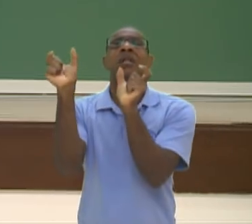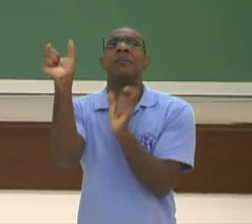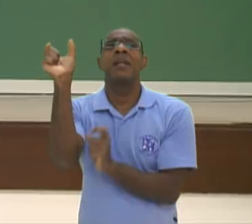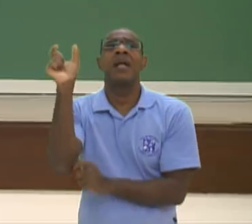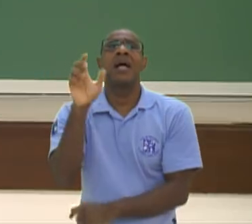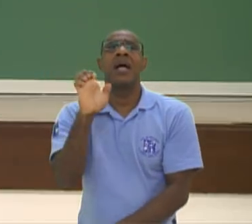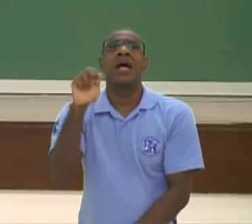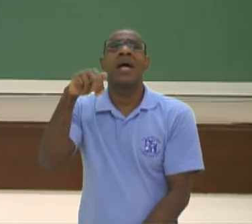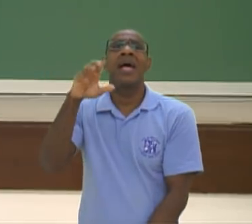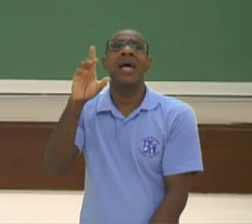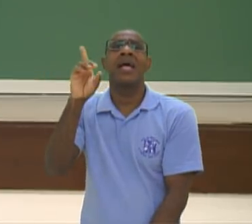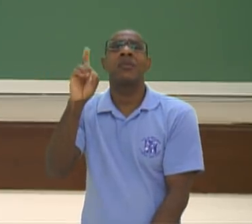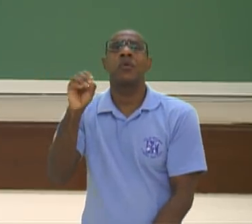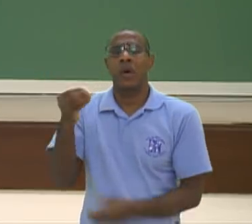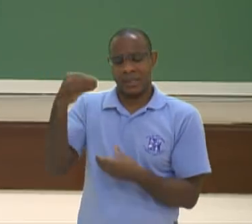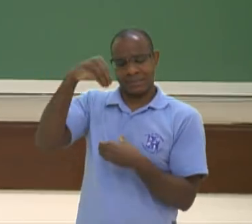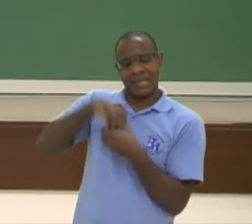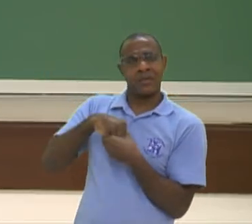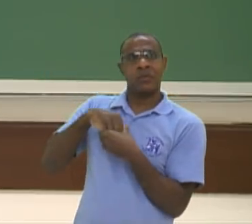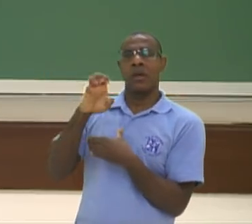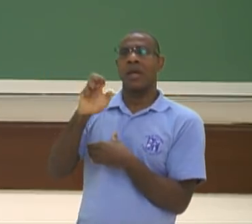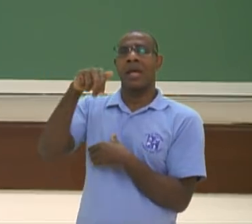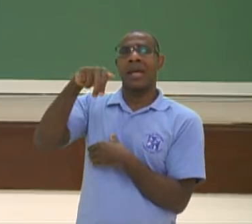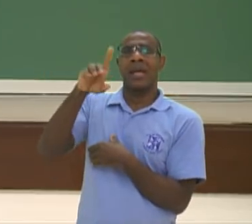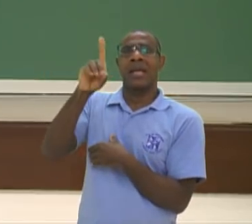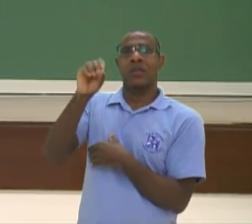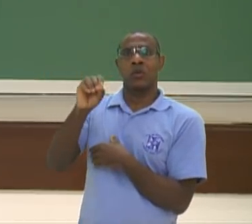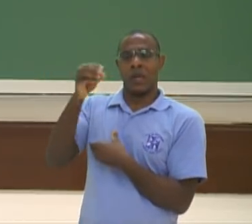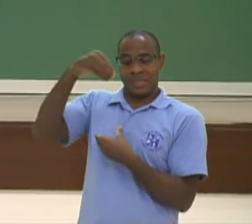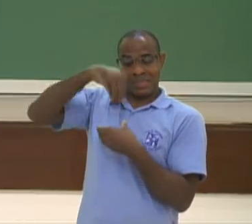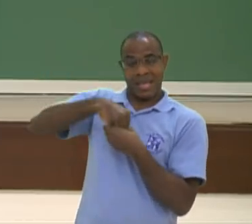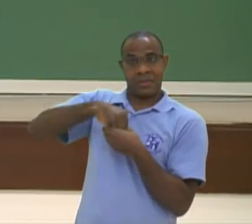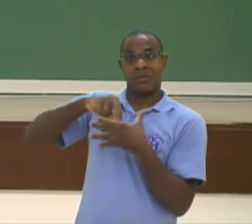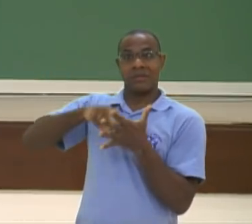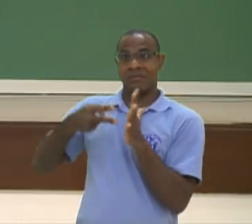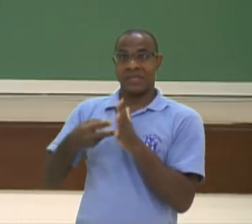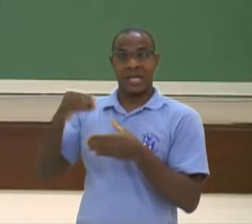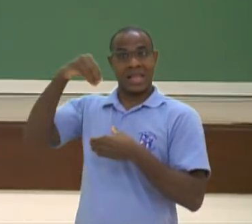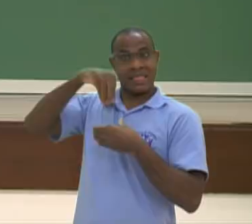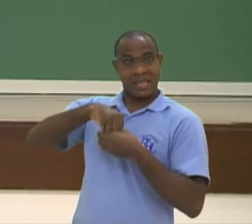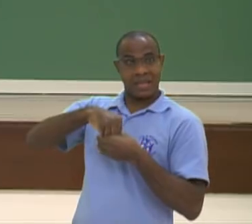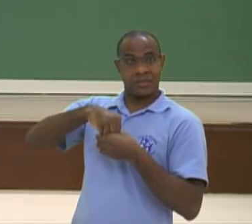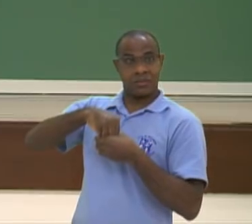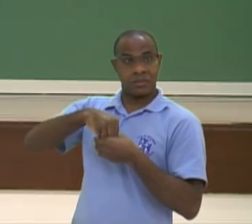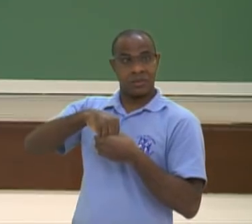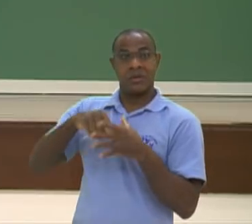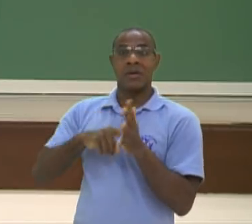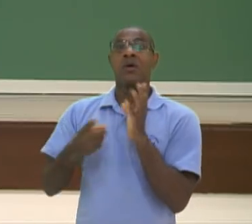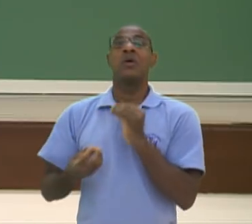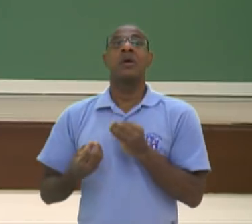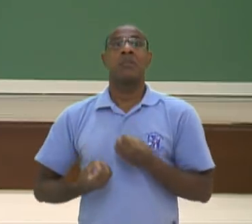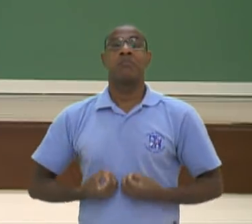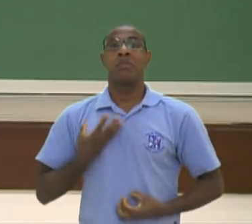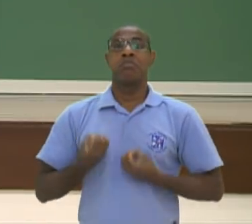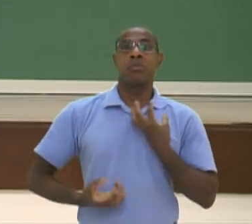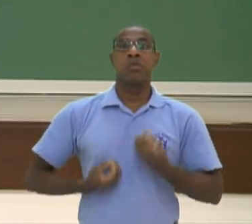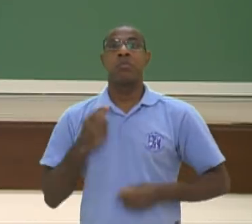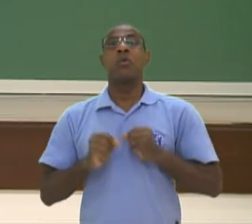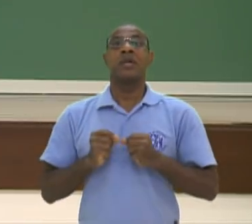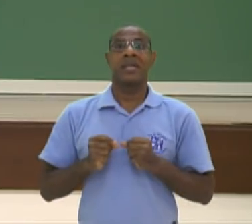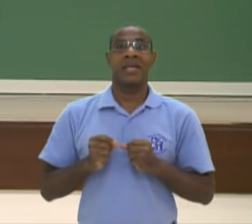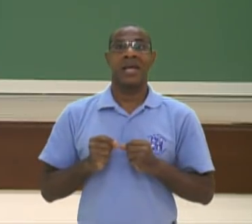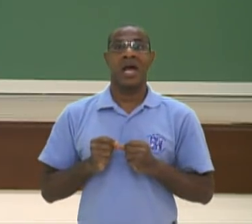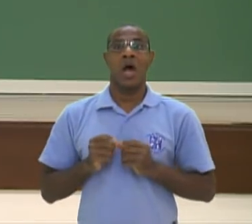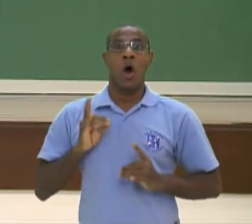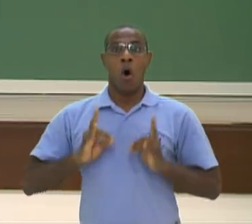endo quer dizer dentro. Então, as endócrinas são aquelas que produzem e liberam hormônios dentro